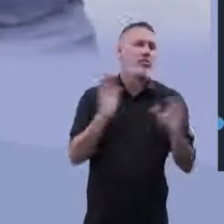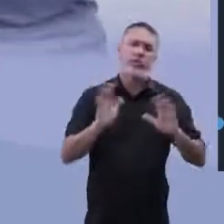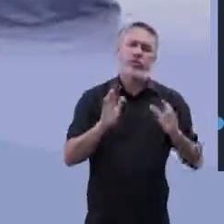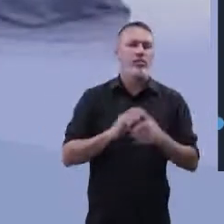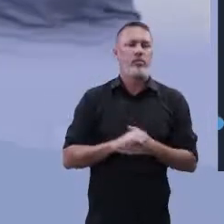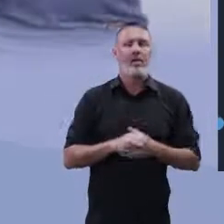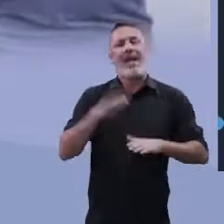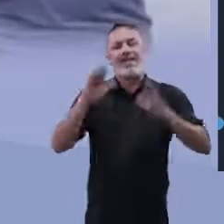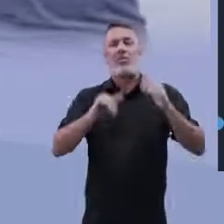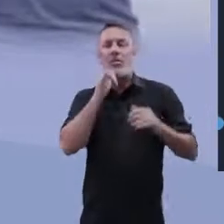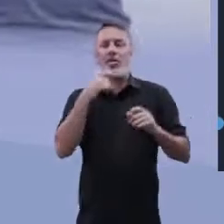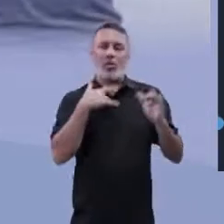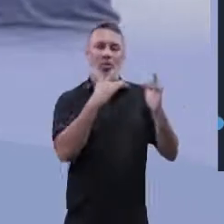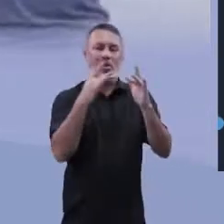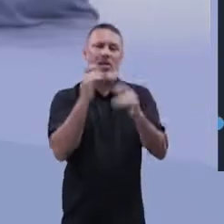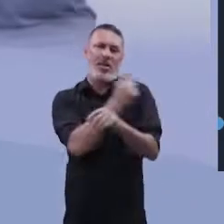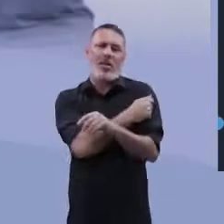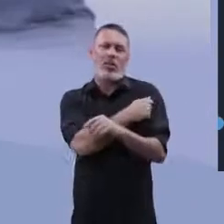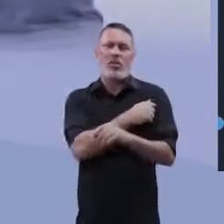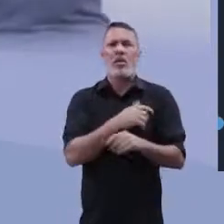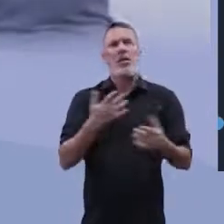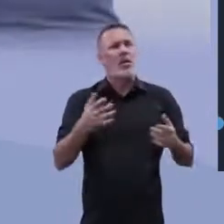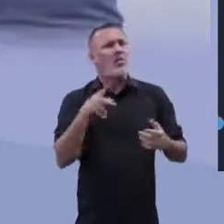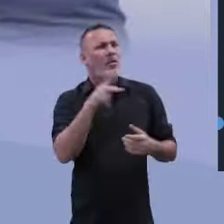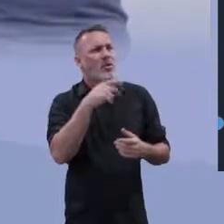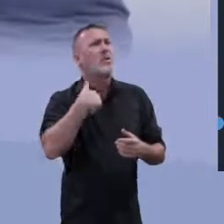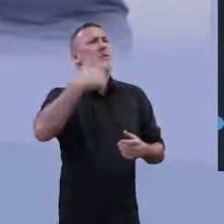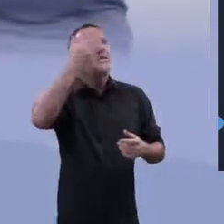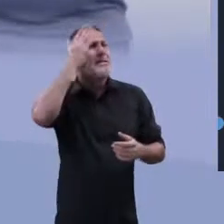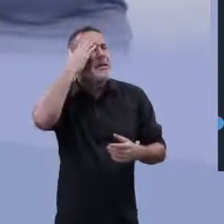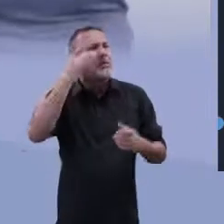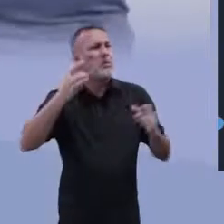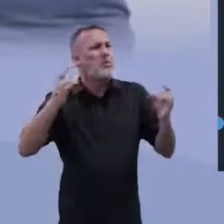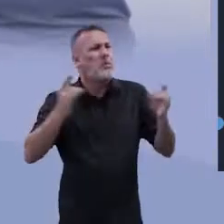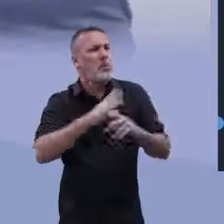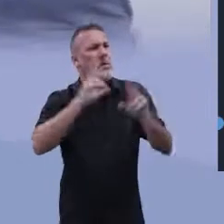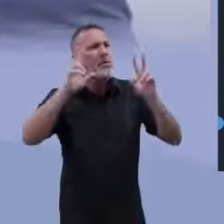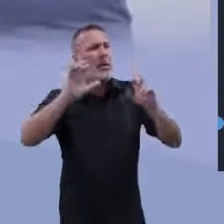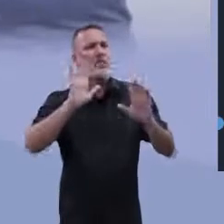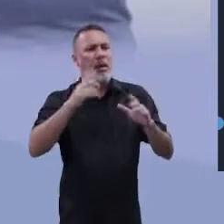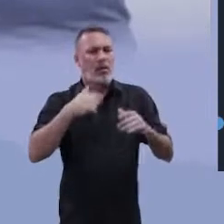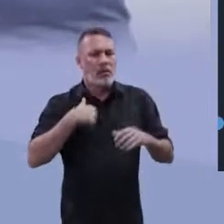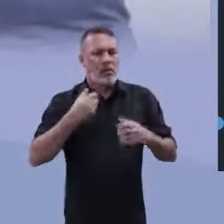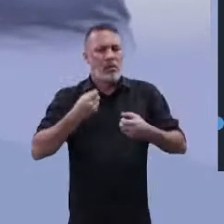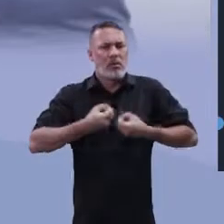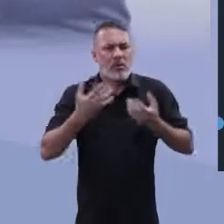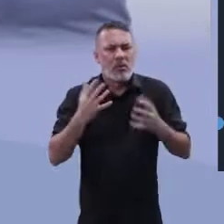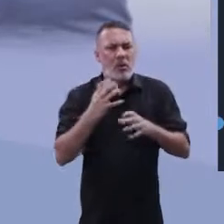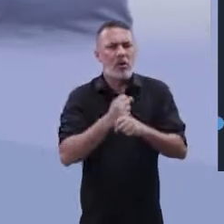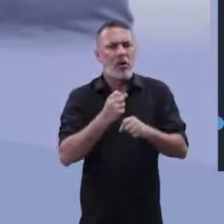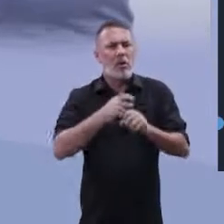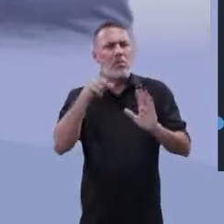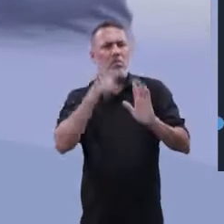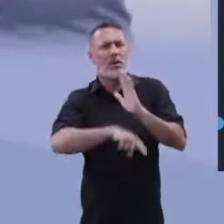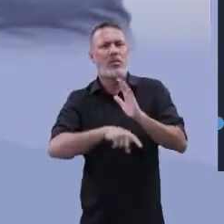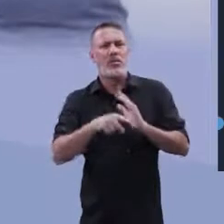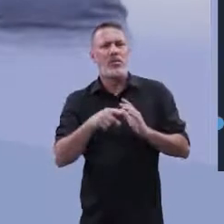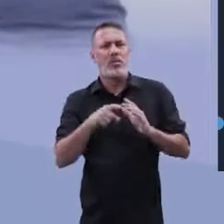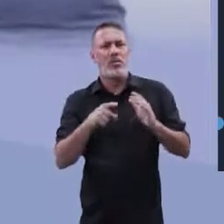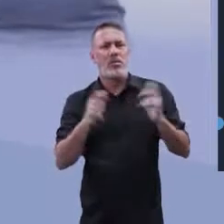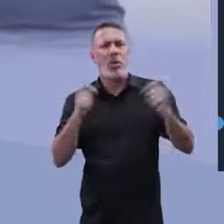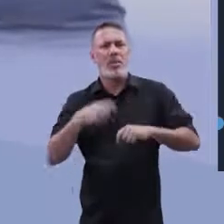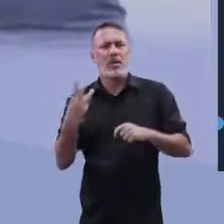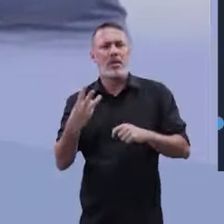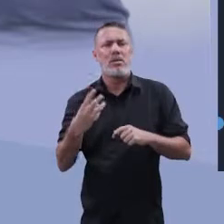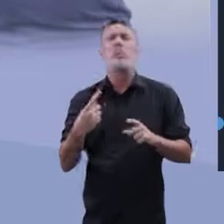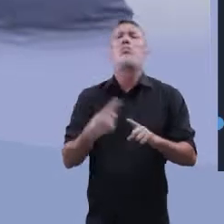com alunos, às vezes eu, né, tenho contato com alguns alunos e falo, professor, eu dominava muito o tema, mas eu tirei nota baixa na competência